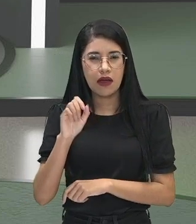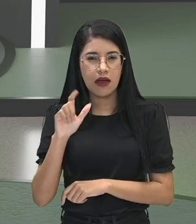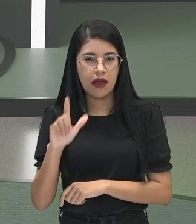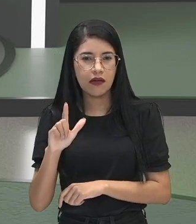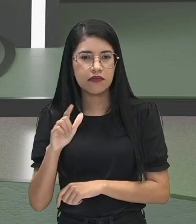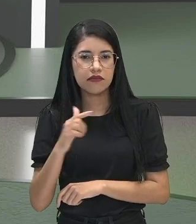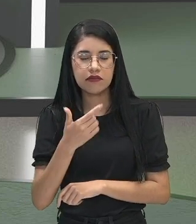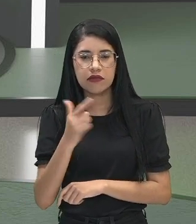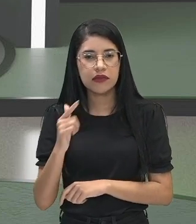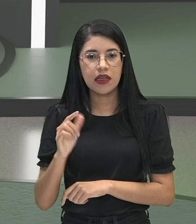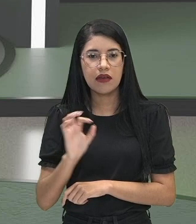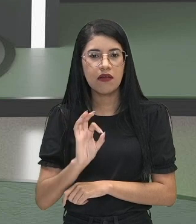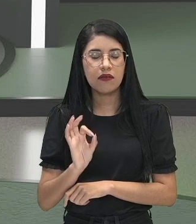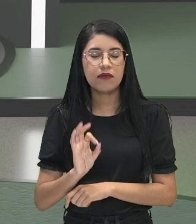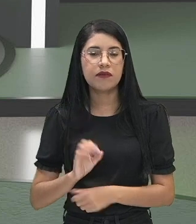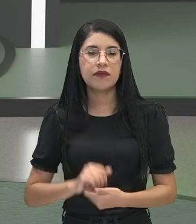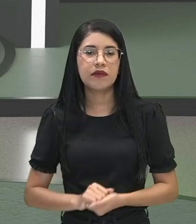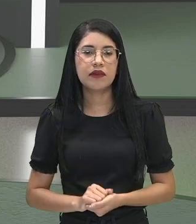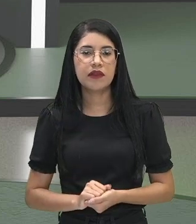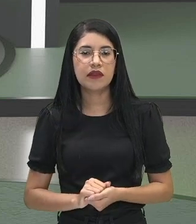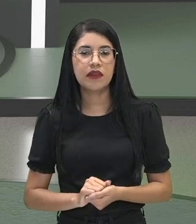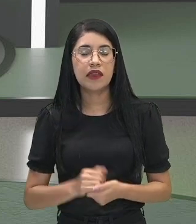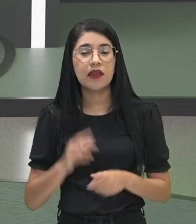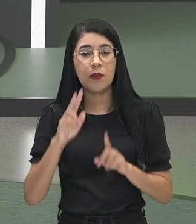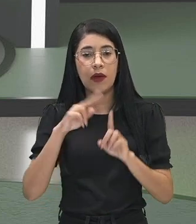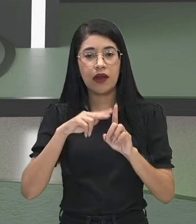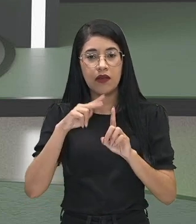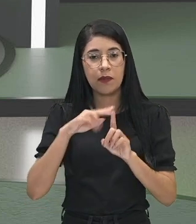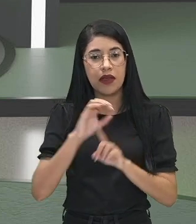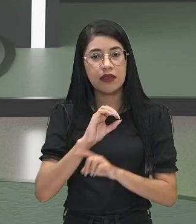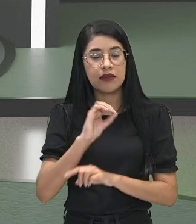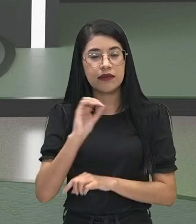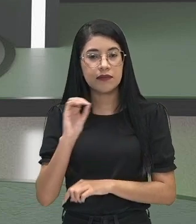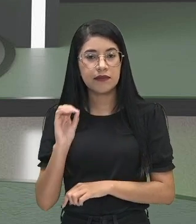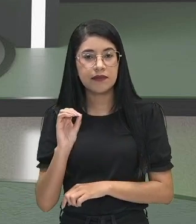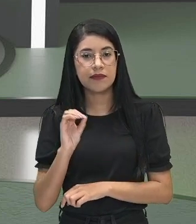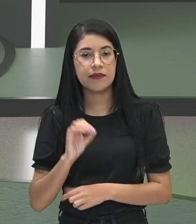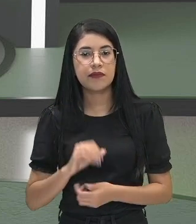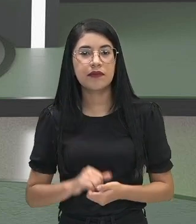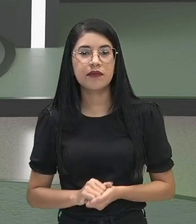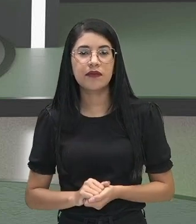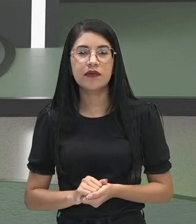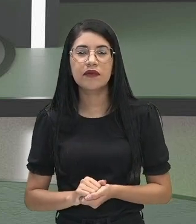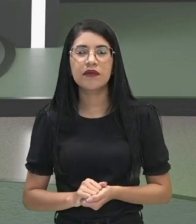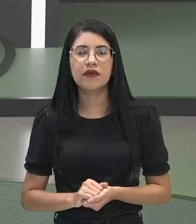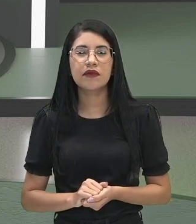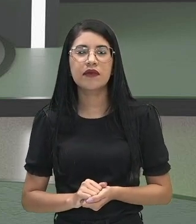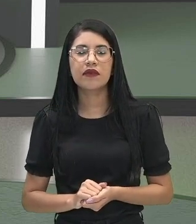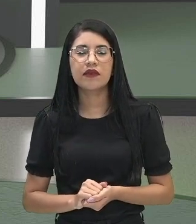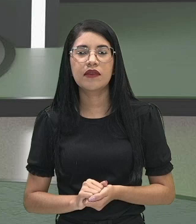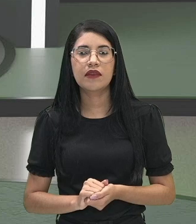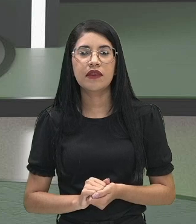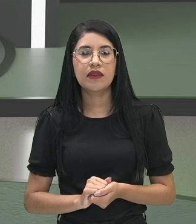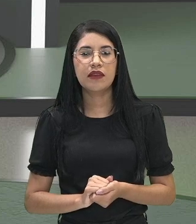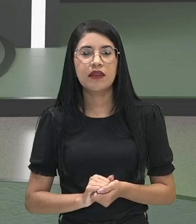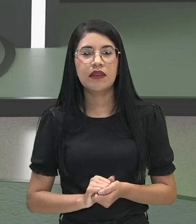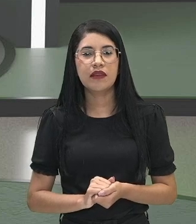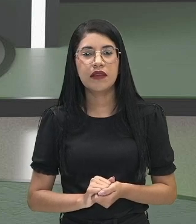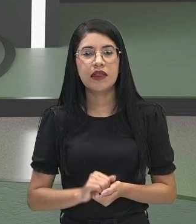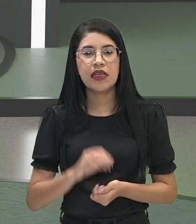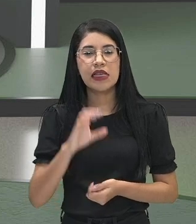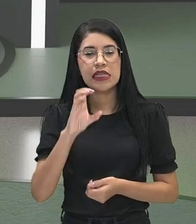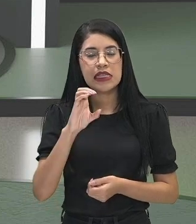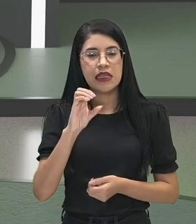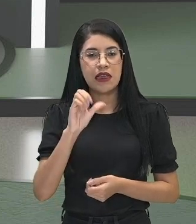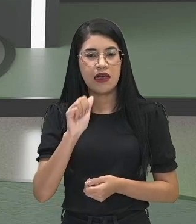elemento. Então, a entalpia padrão dele é 0, né? Ele está bem aqui, ó. E aí, logo abaixo, a gente tem o CaO.